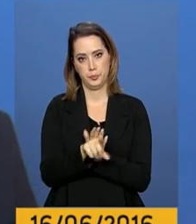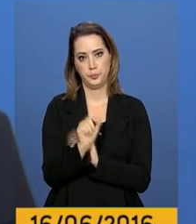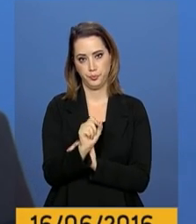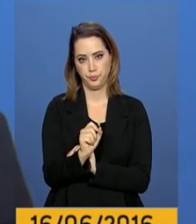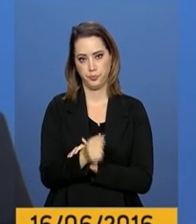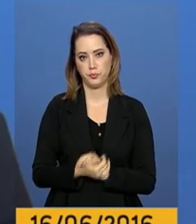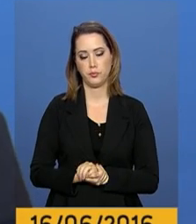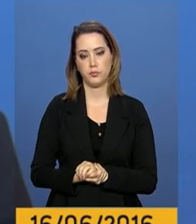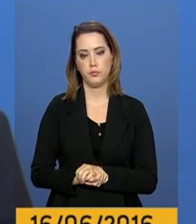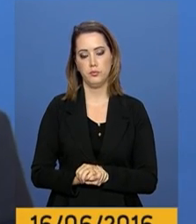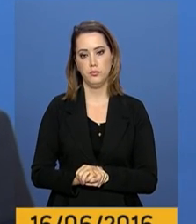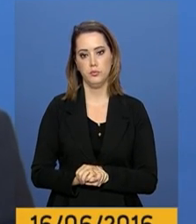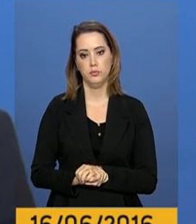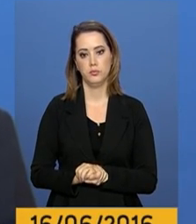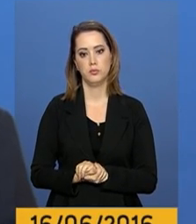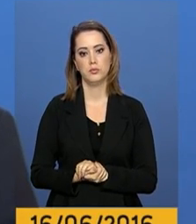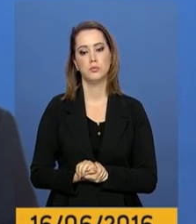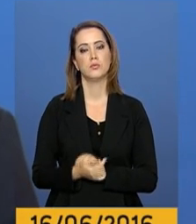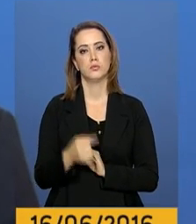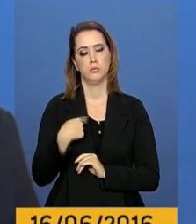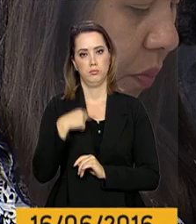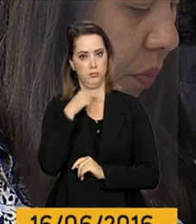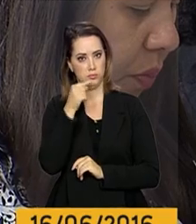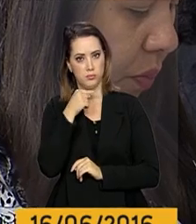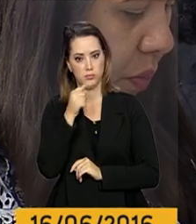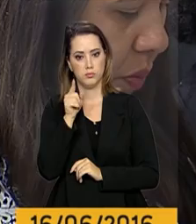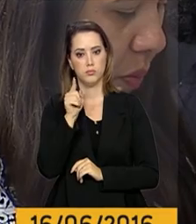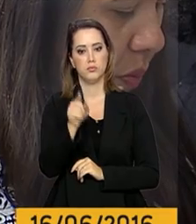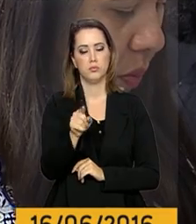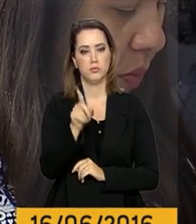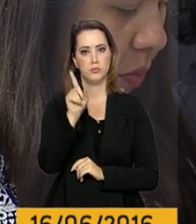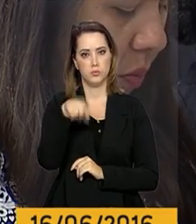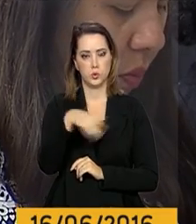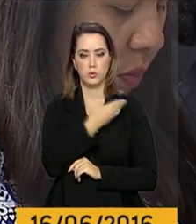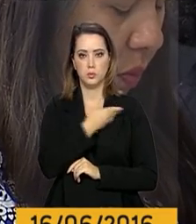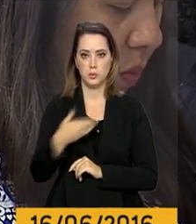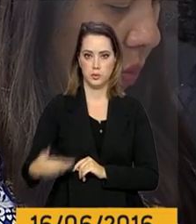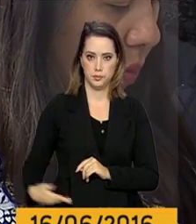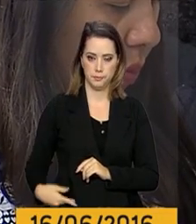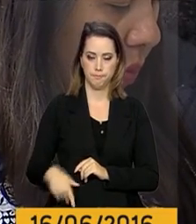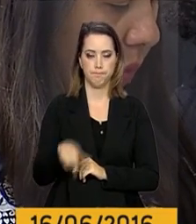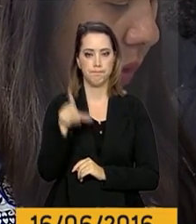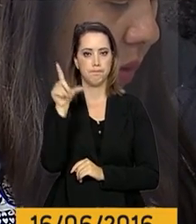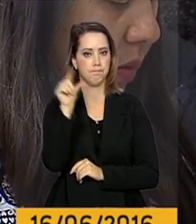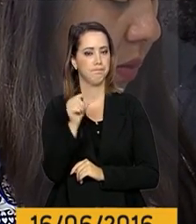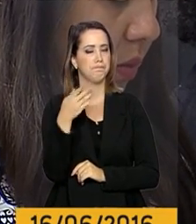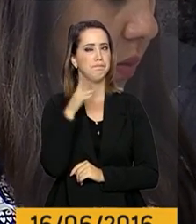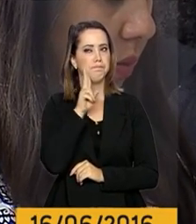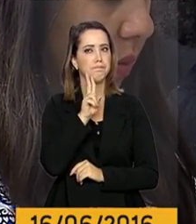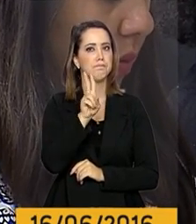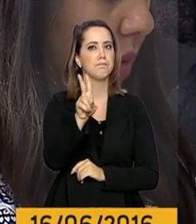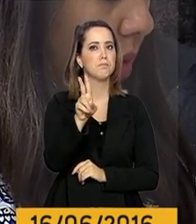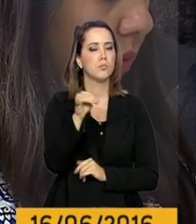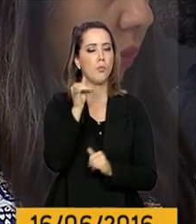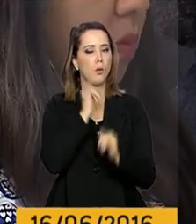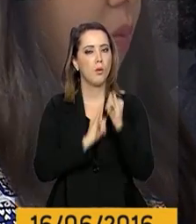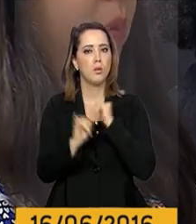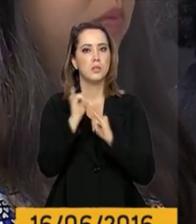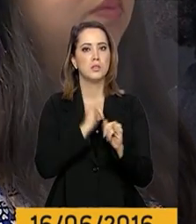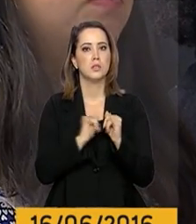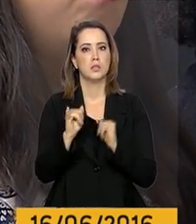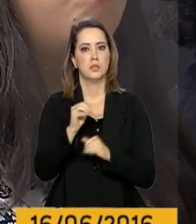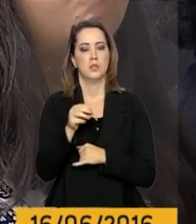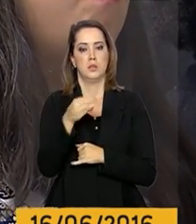da CBN. Oi, ministro. Minha dúvida é mais sobre o governo. Há pouco a gente teve a notícia de que o ministro do Turismo